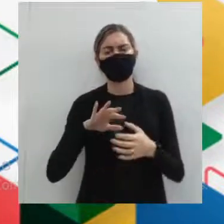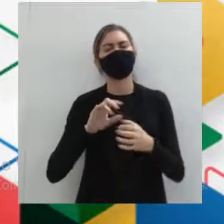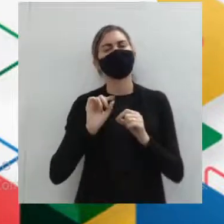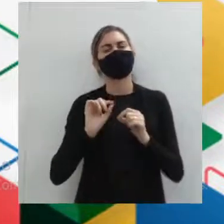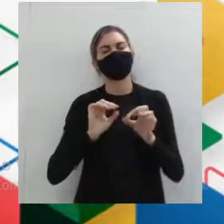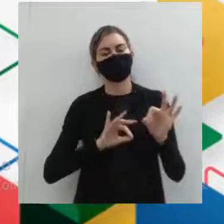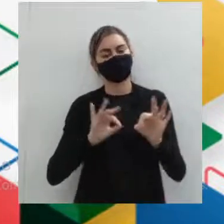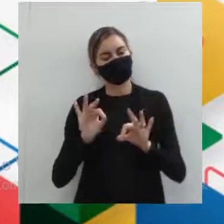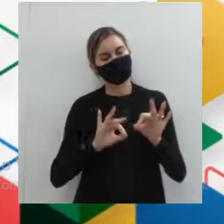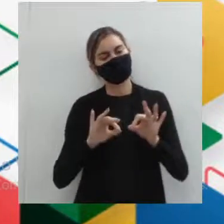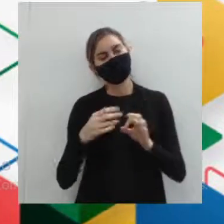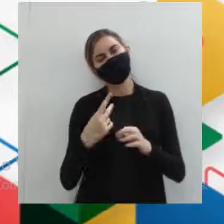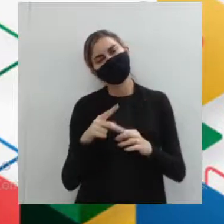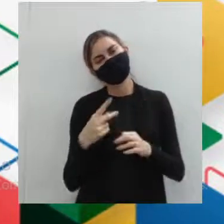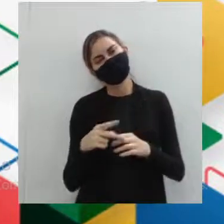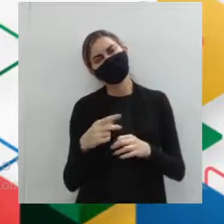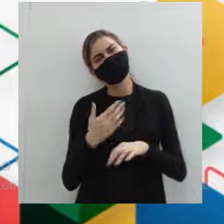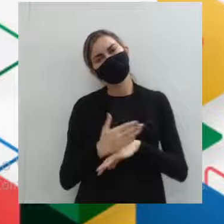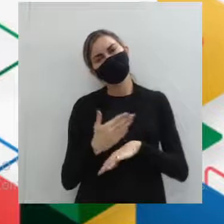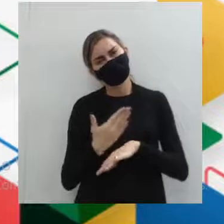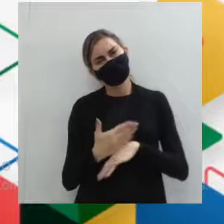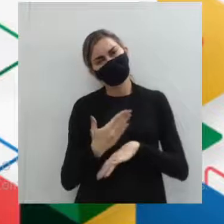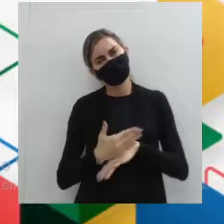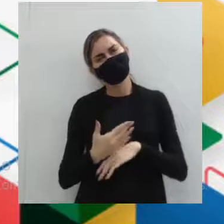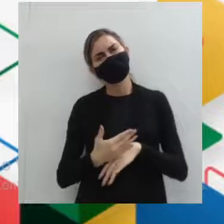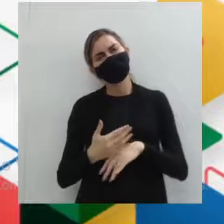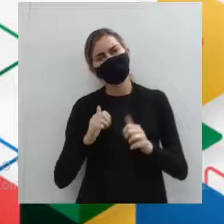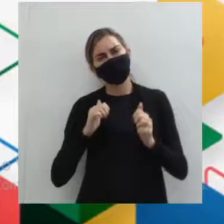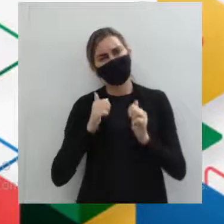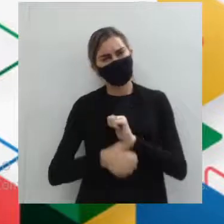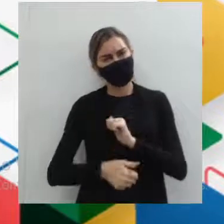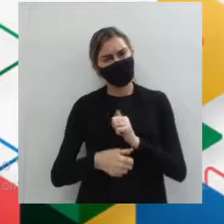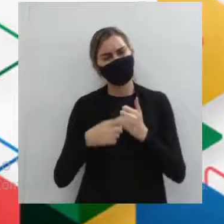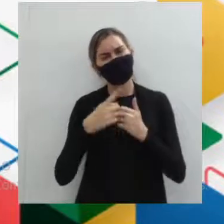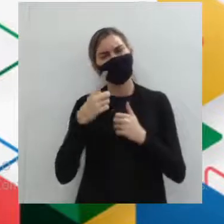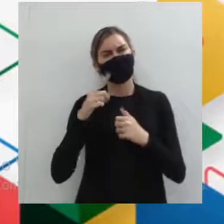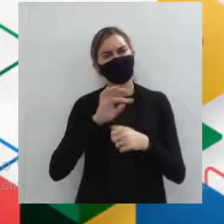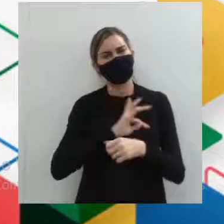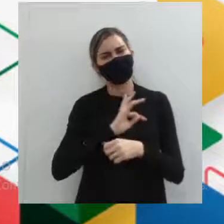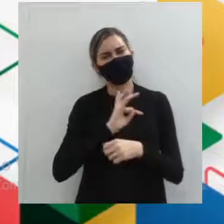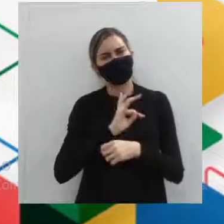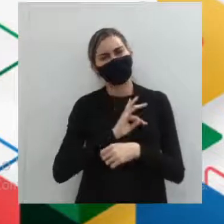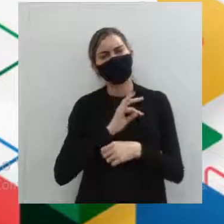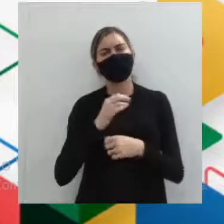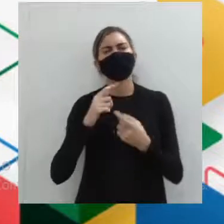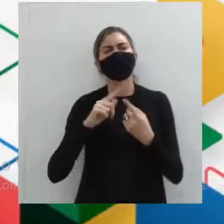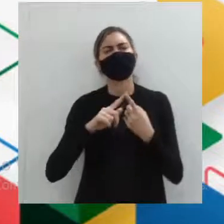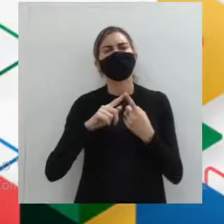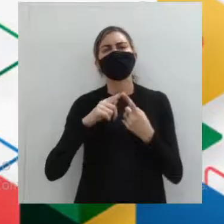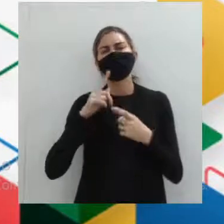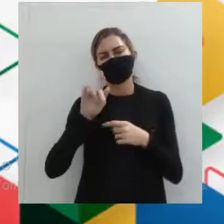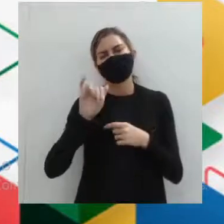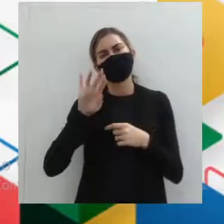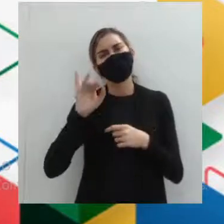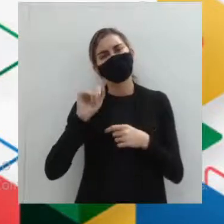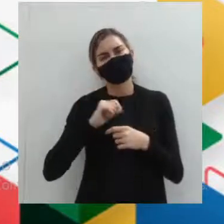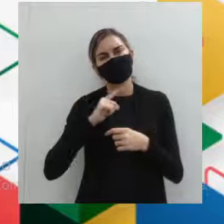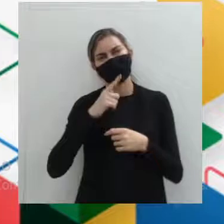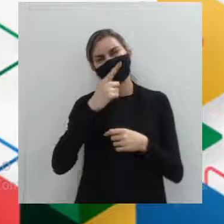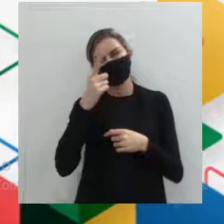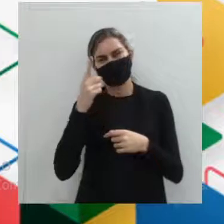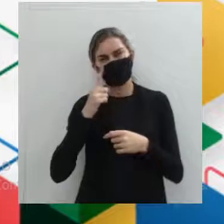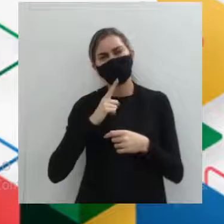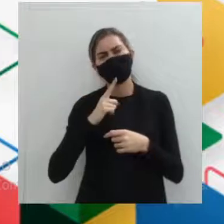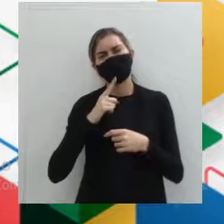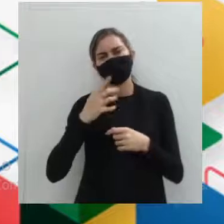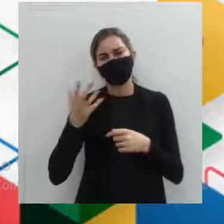está preparando para essa prática de atletismo. Depois vai vir a técnica, provavelmente, mas a ginástica está presente ali através